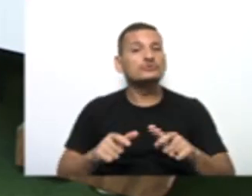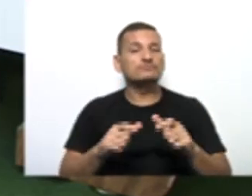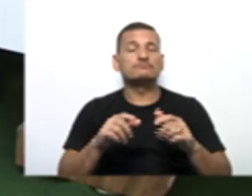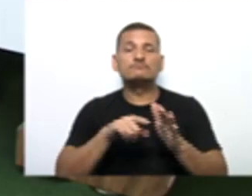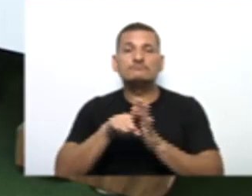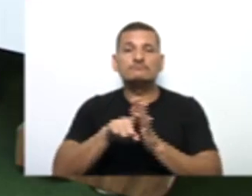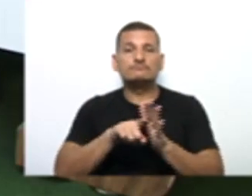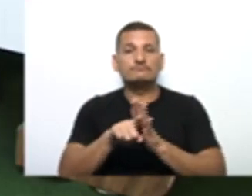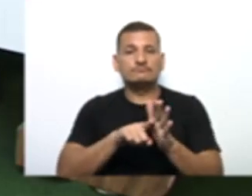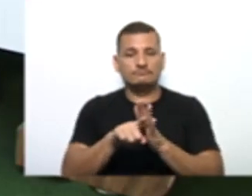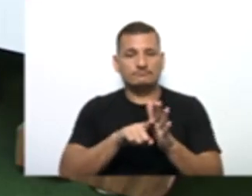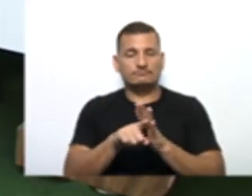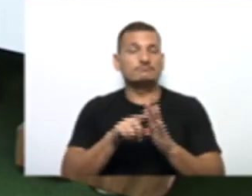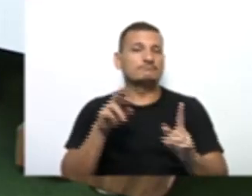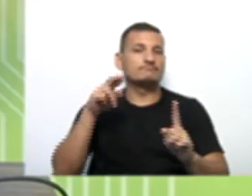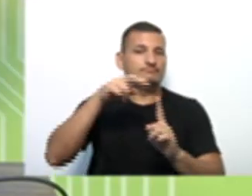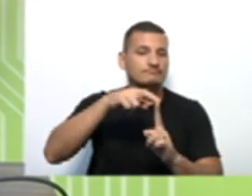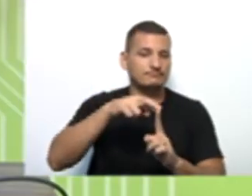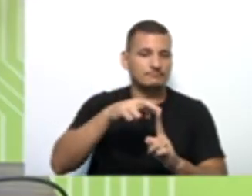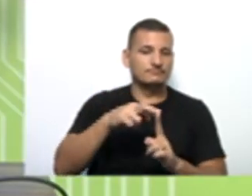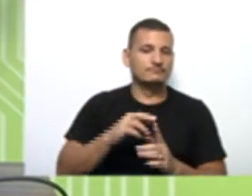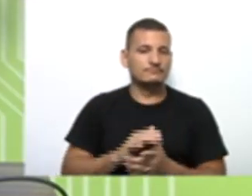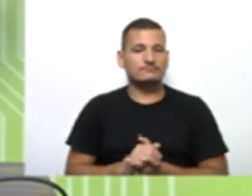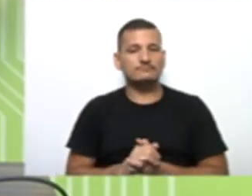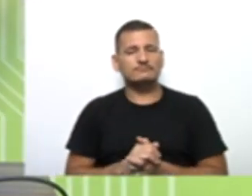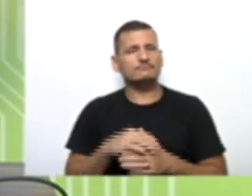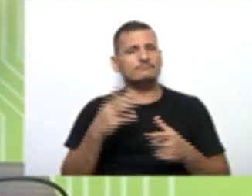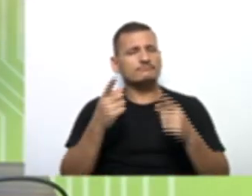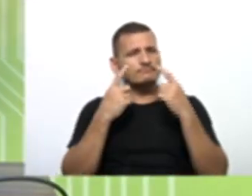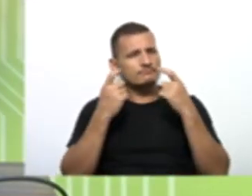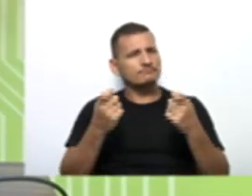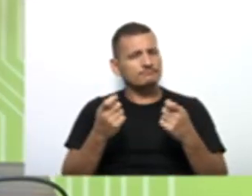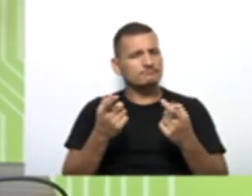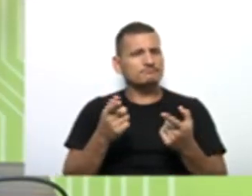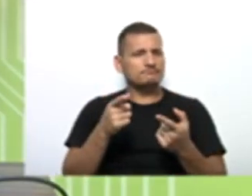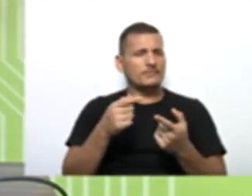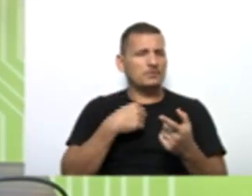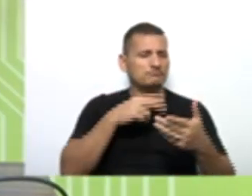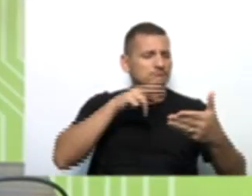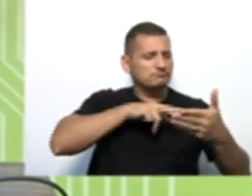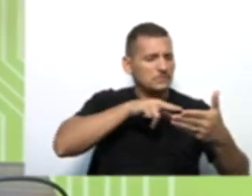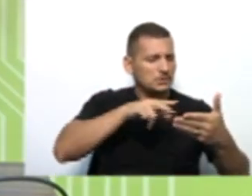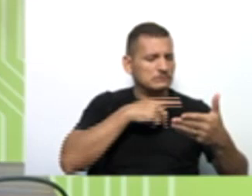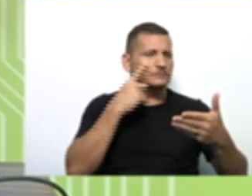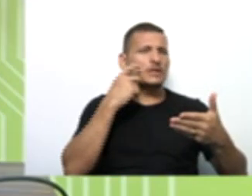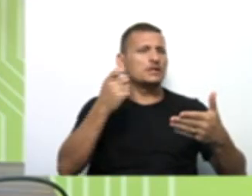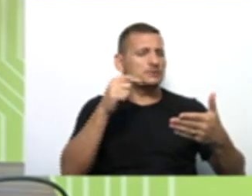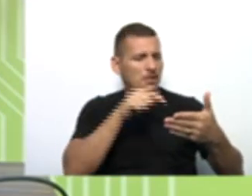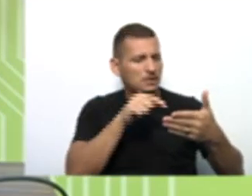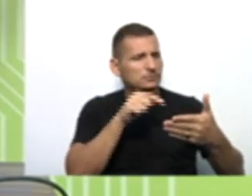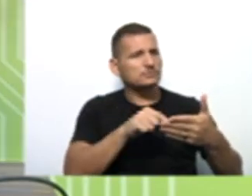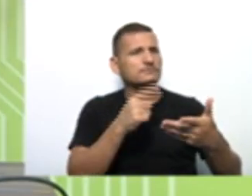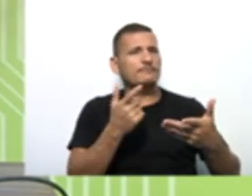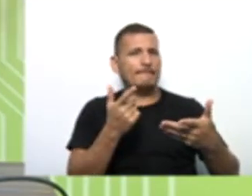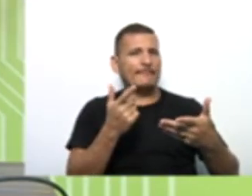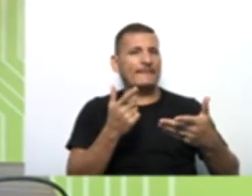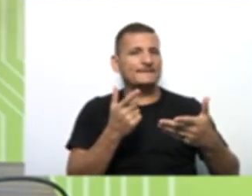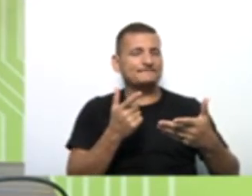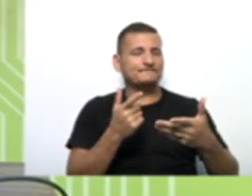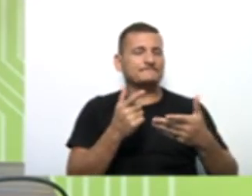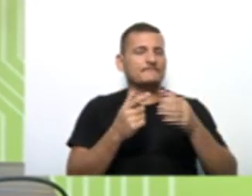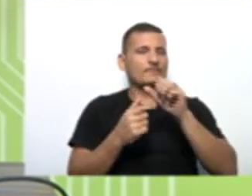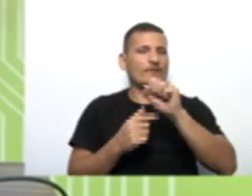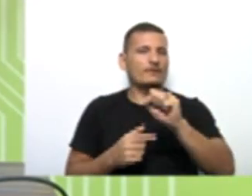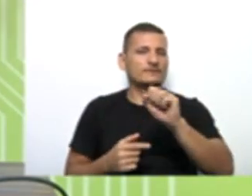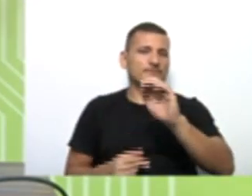Perfeito, professor Cássio. E para citar a fonte, então, vamos supor, eu achei interessante essa parte que eu li aqui na Sociedade